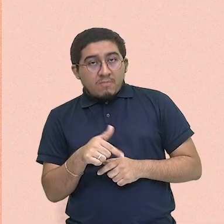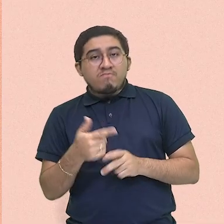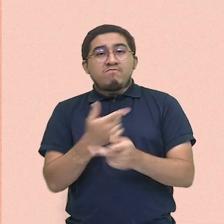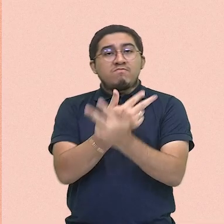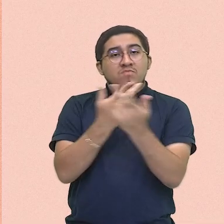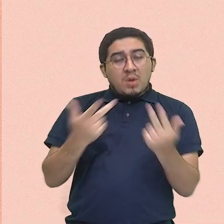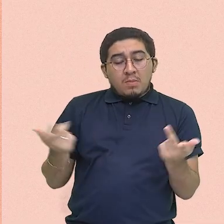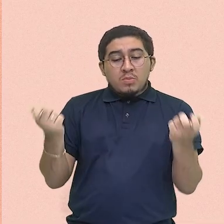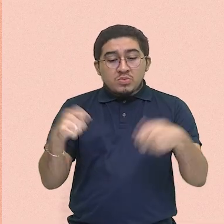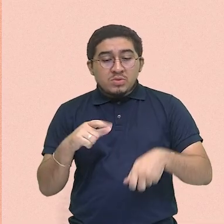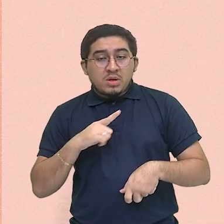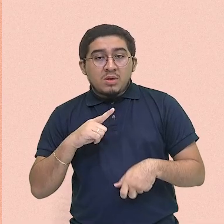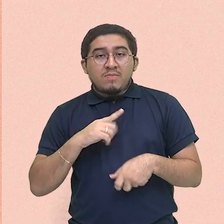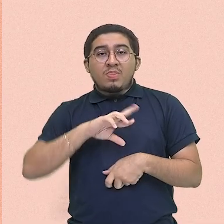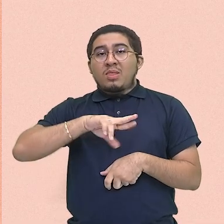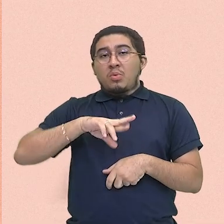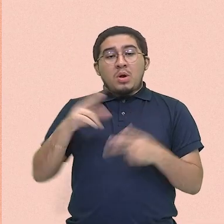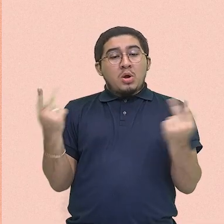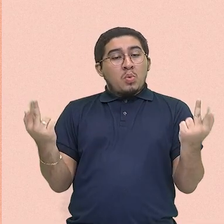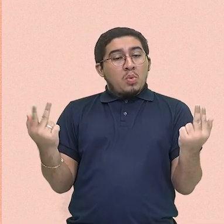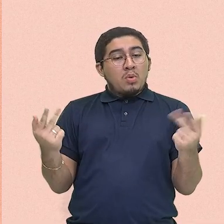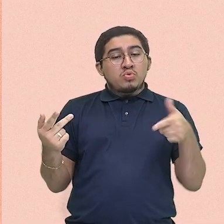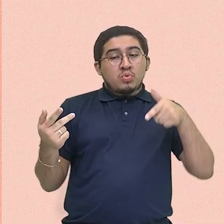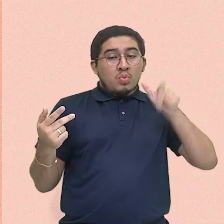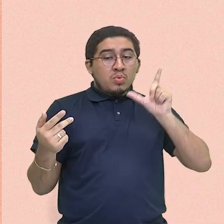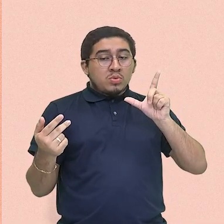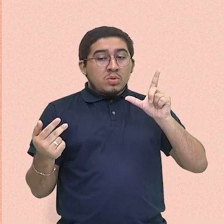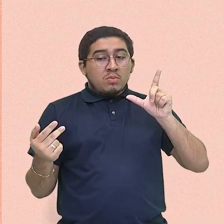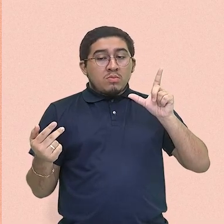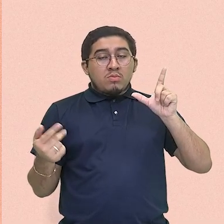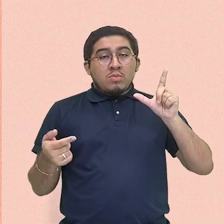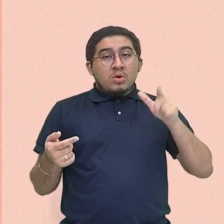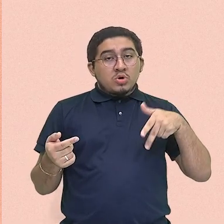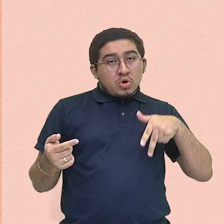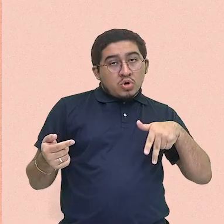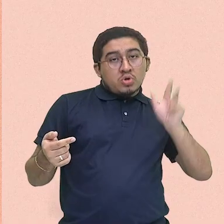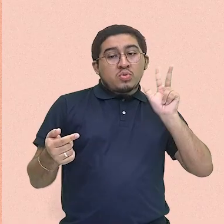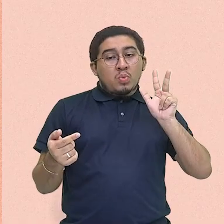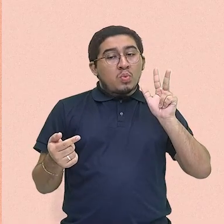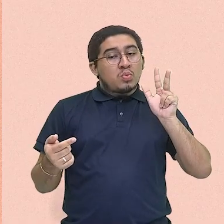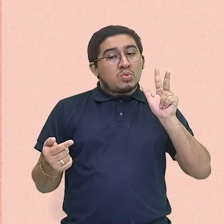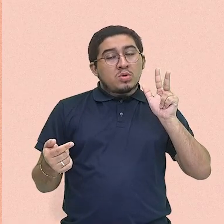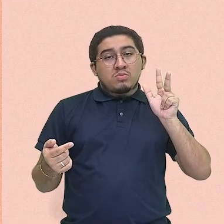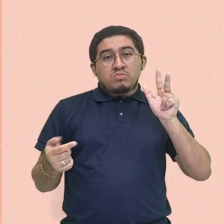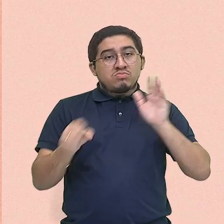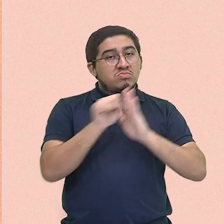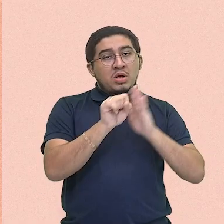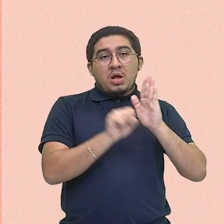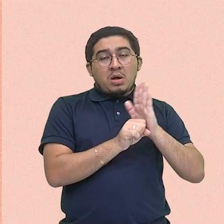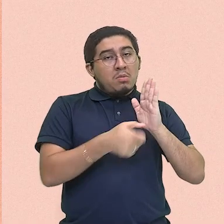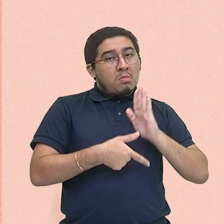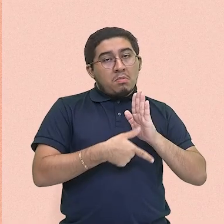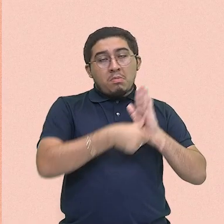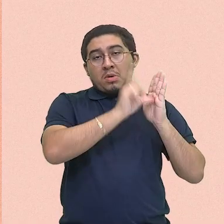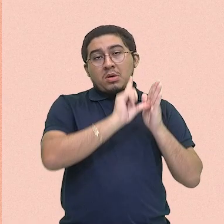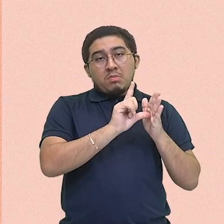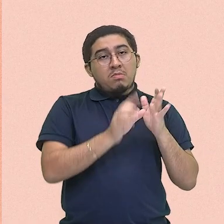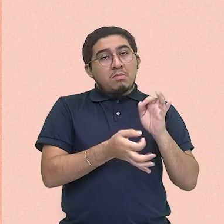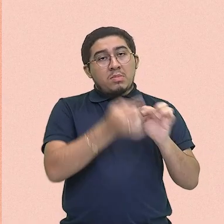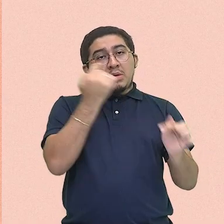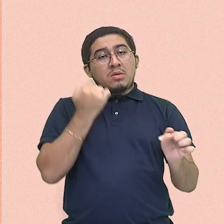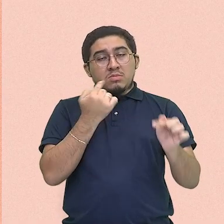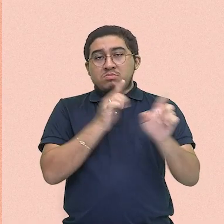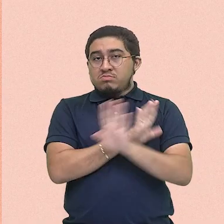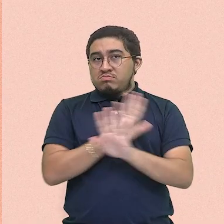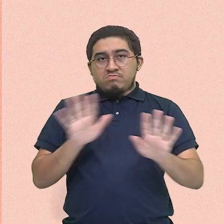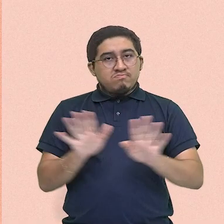dinâmicas. Elas não são iguais às de ontem, às de anteontem, às do século passado. Elas vão